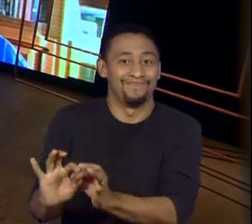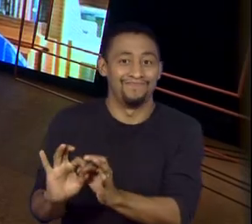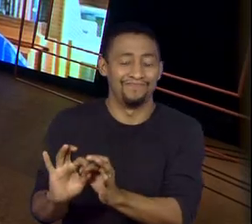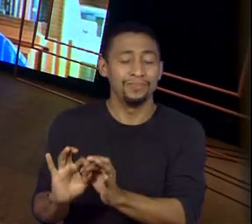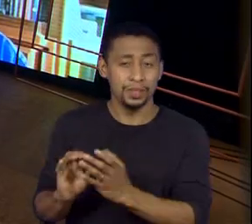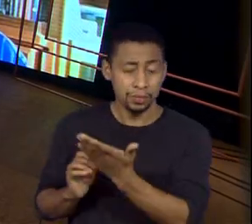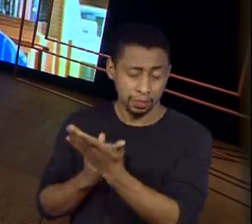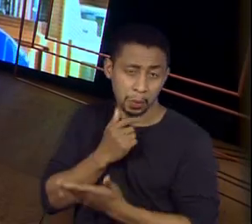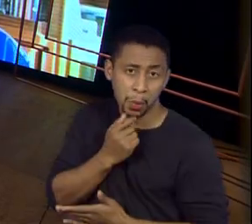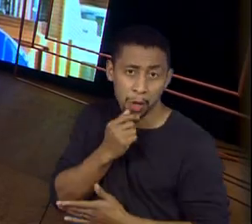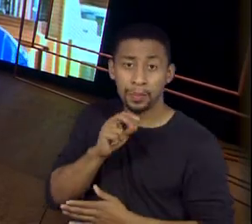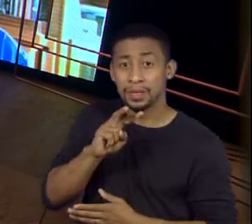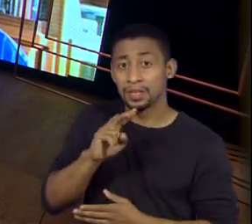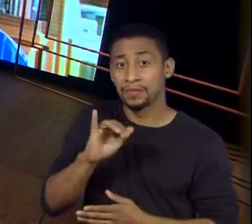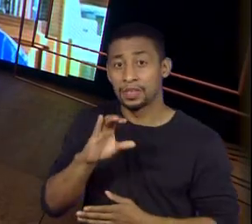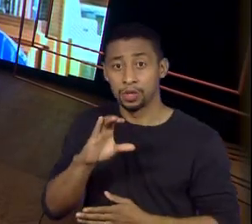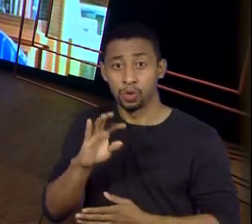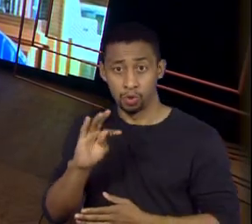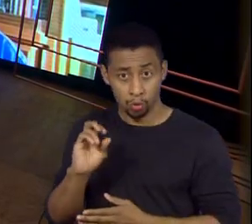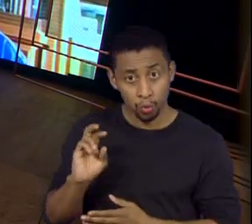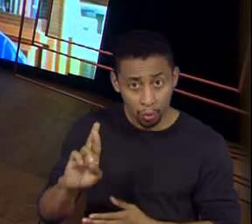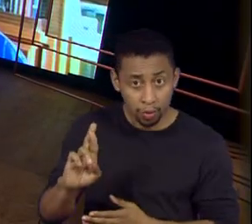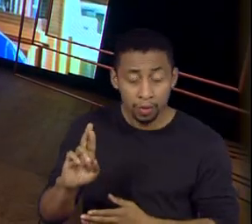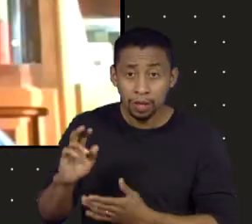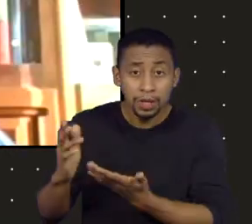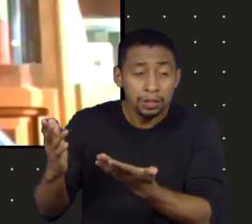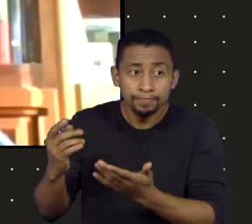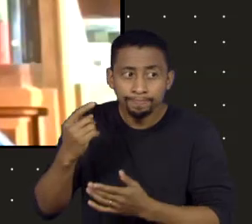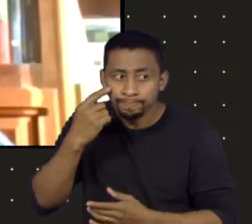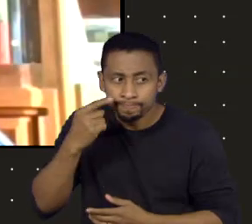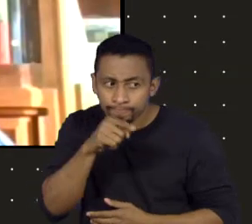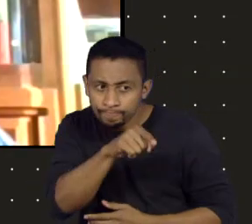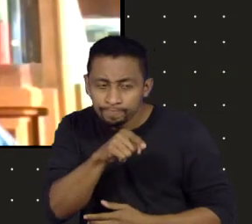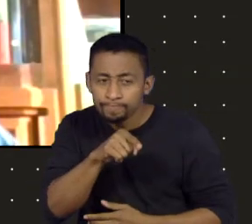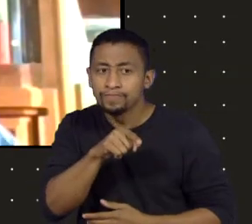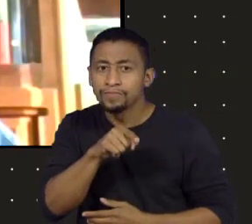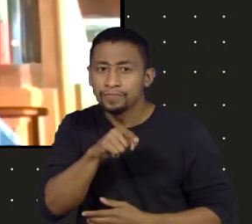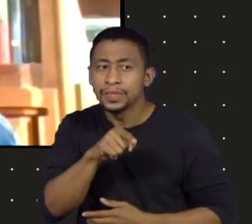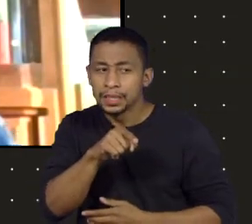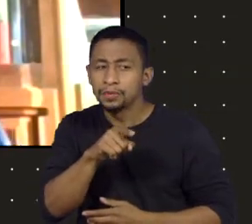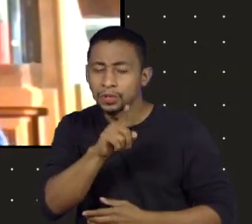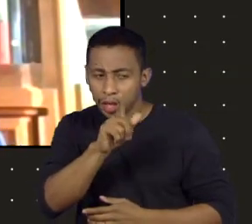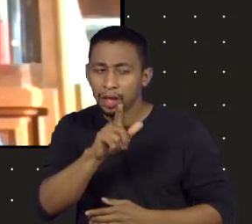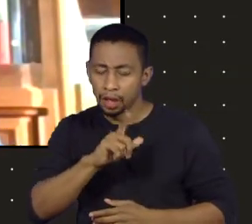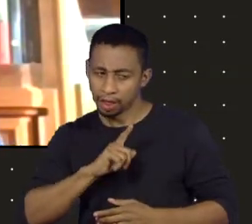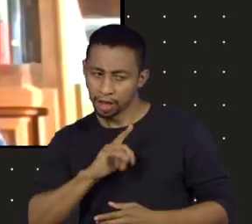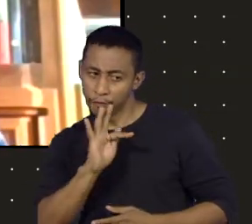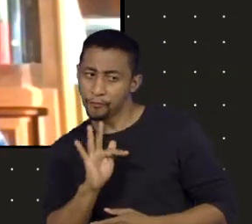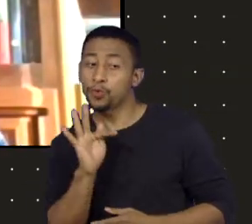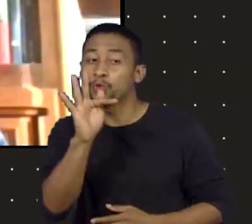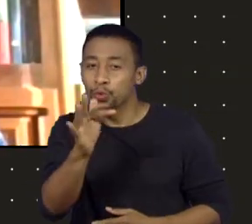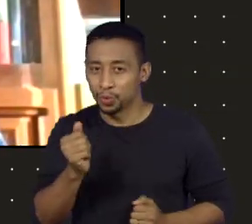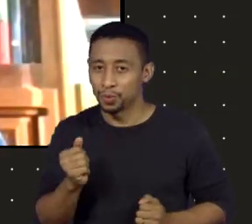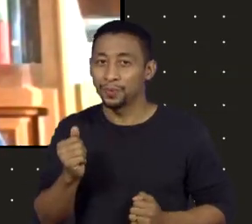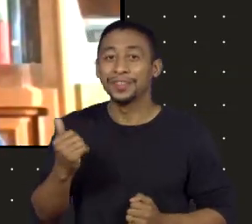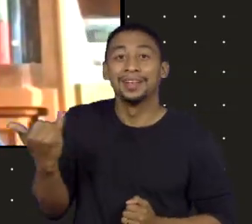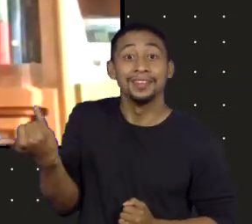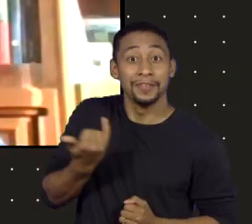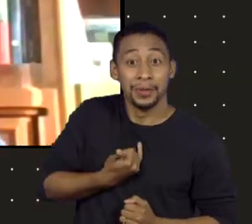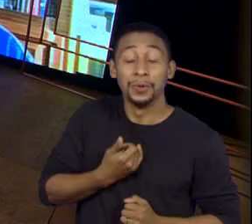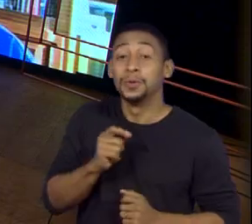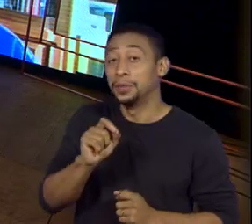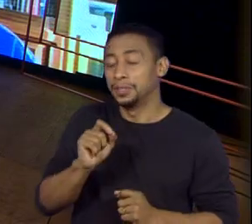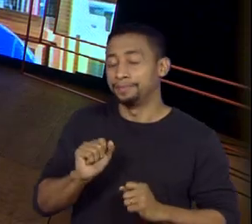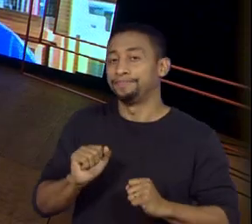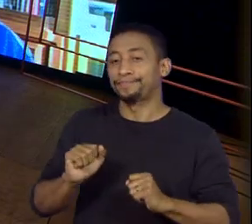E seu Vitor viu em mim algum futuro. E um dia ele me disse isso. Ele disse, olha, os